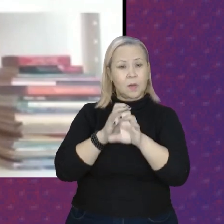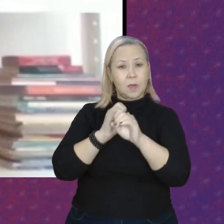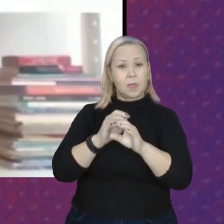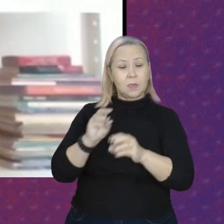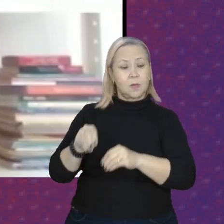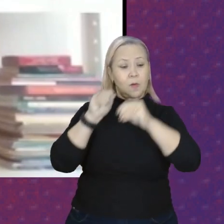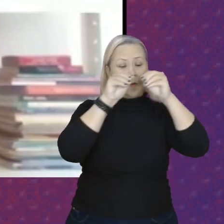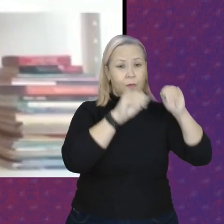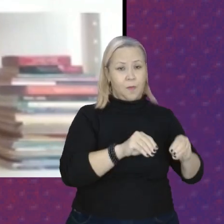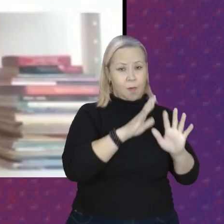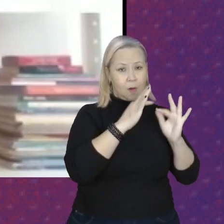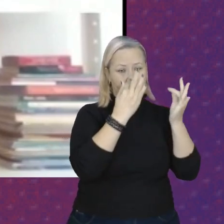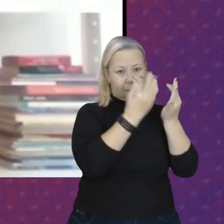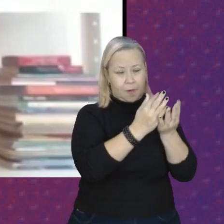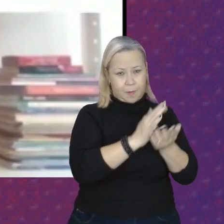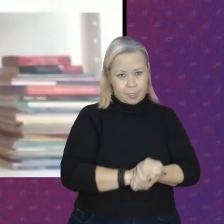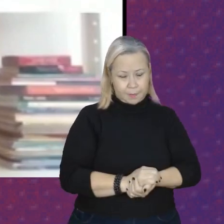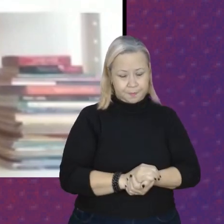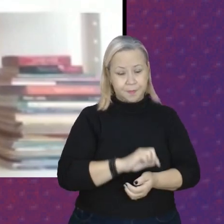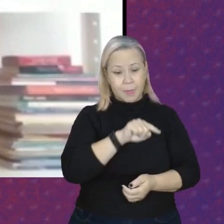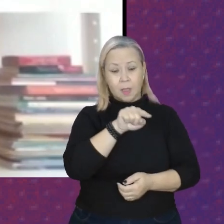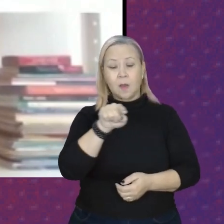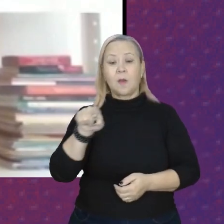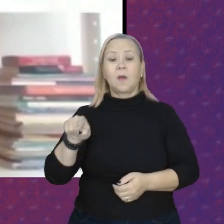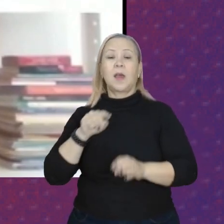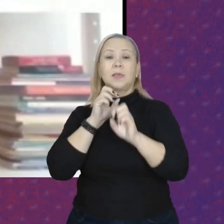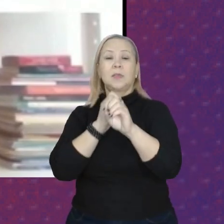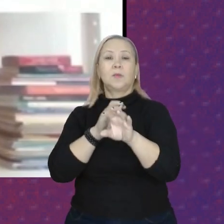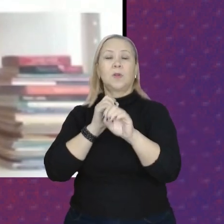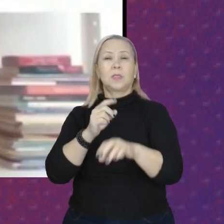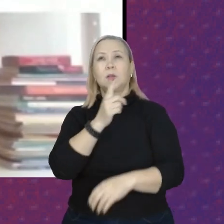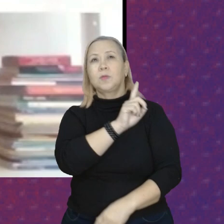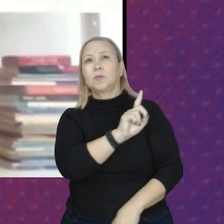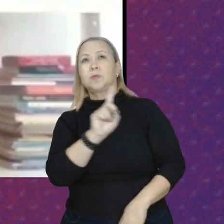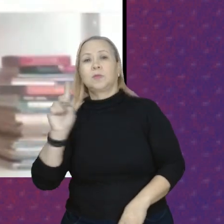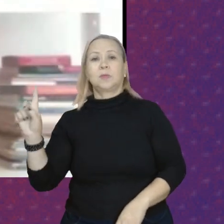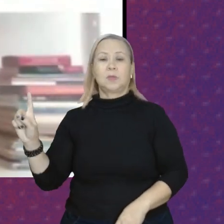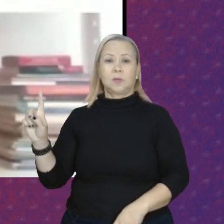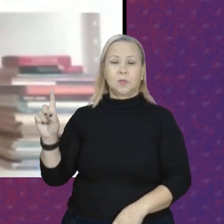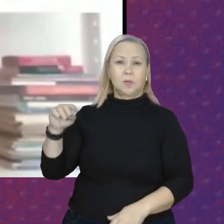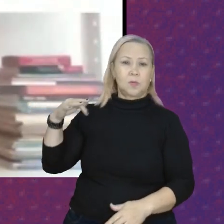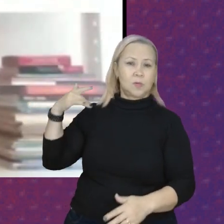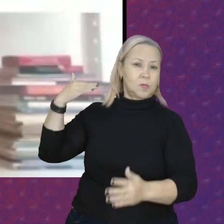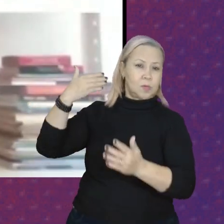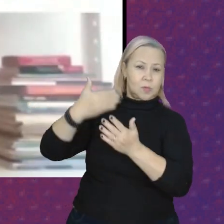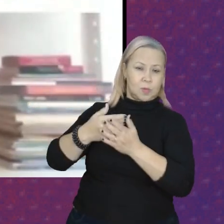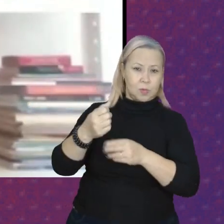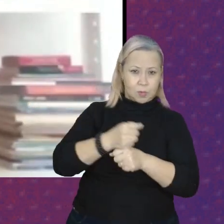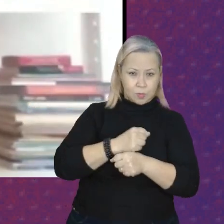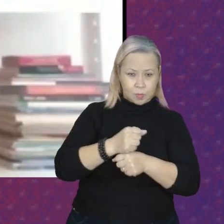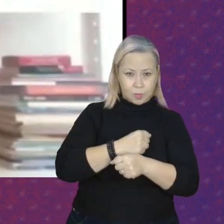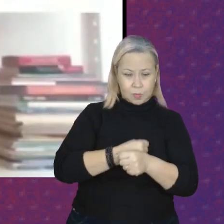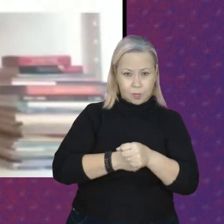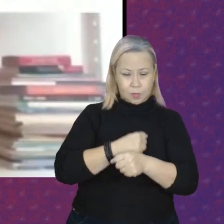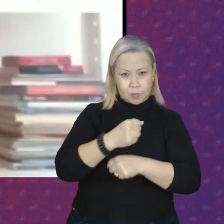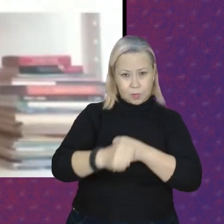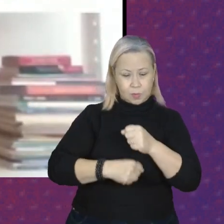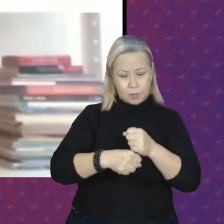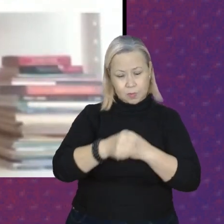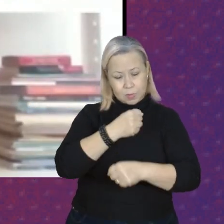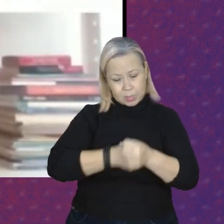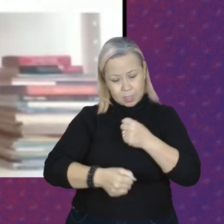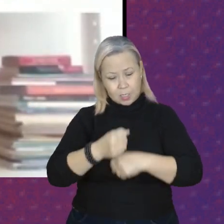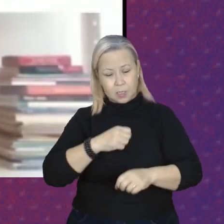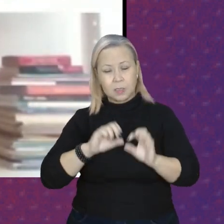família. Esta educação, então, ela passa nas últimas décadas, ela passa do domínio